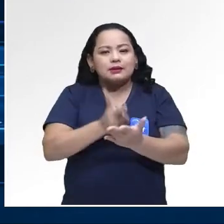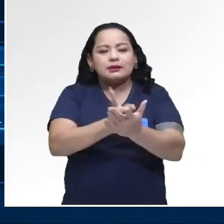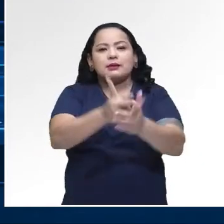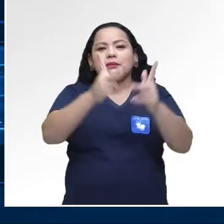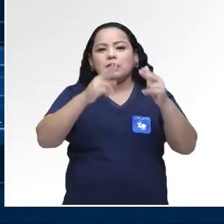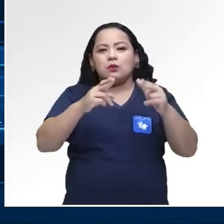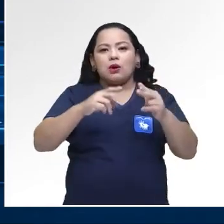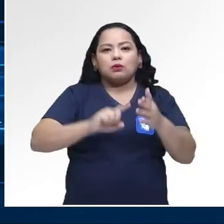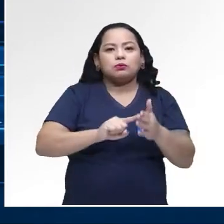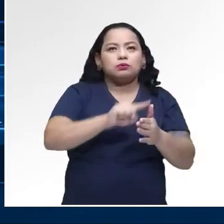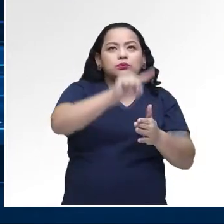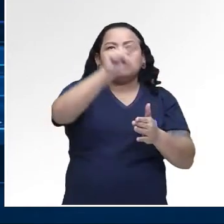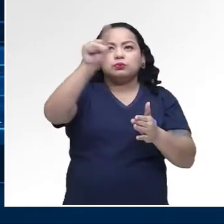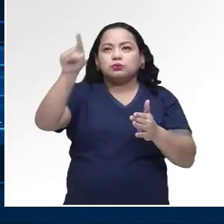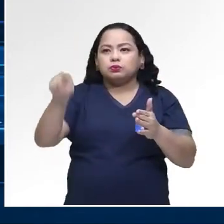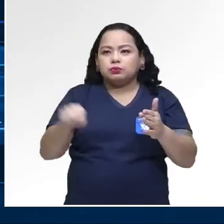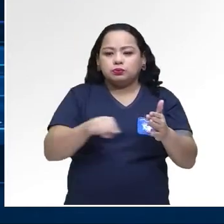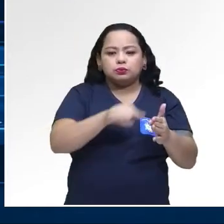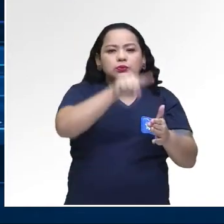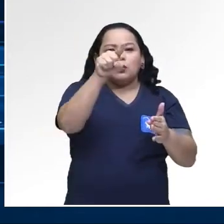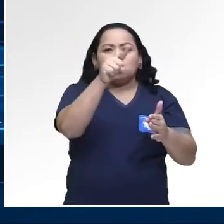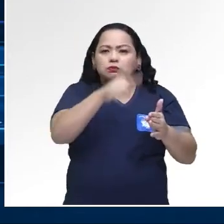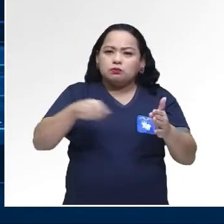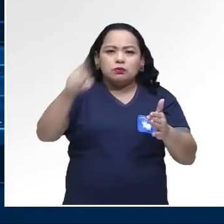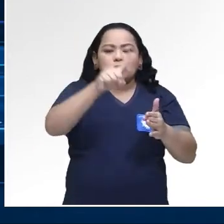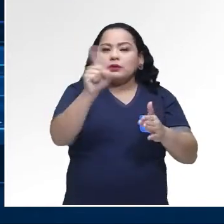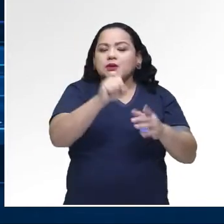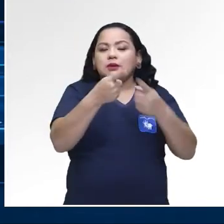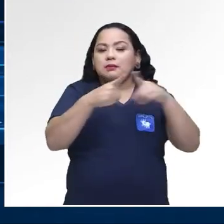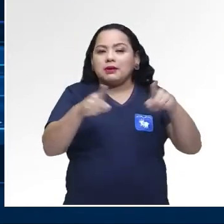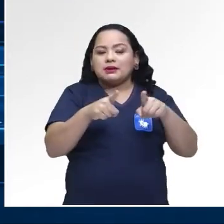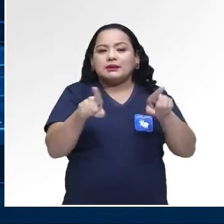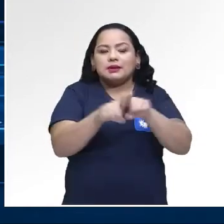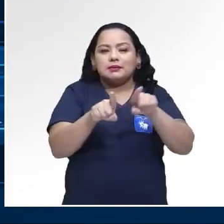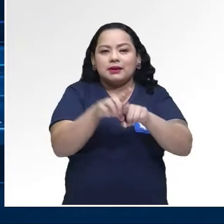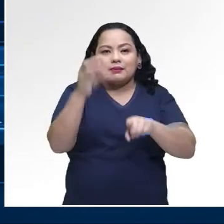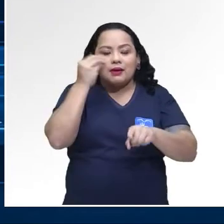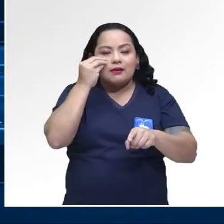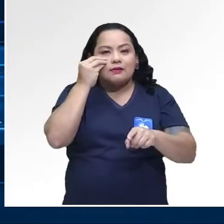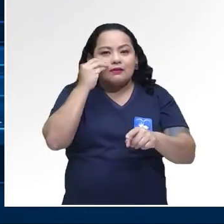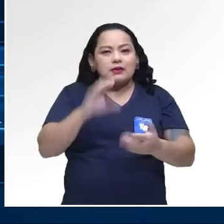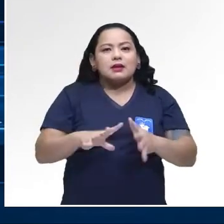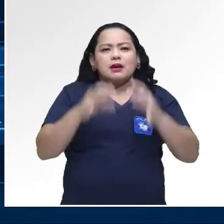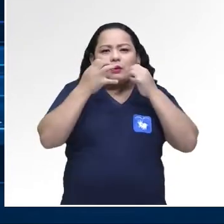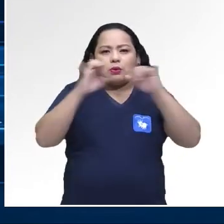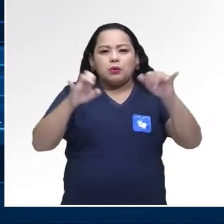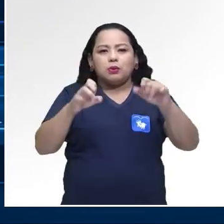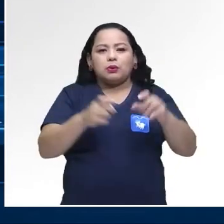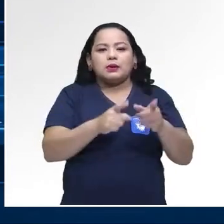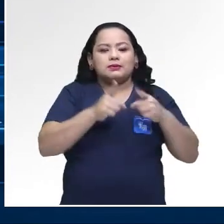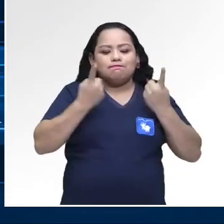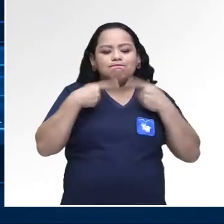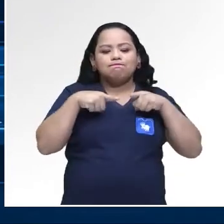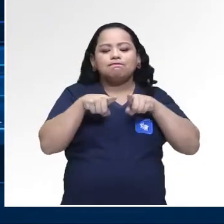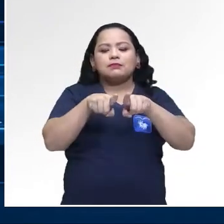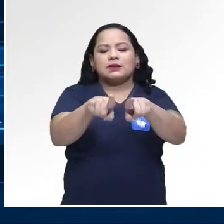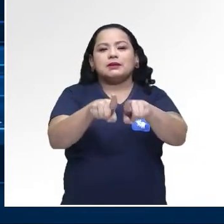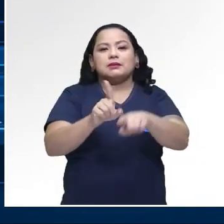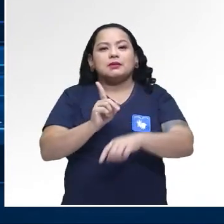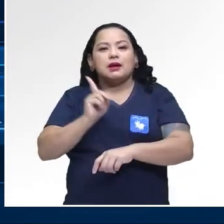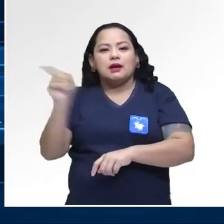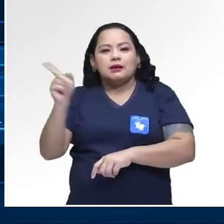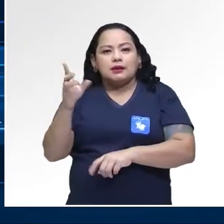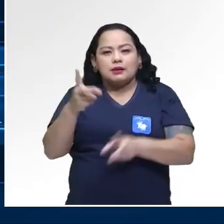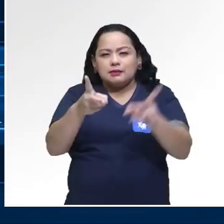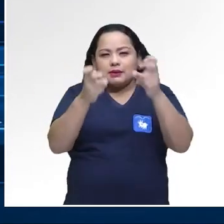mesmo sentido. Além do circuito em série, a gente vai observar também o circuito elétrico em paralelo. Né? Nesse caso,